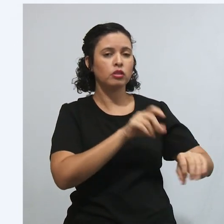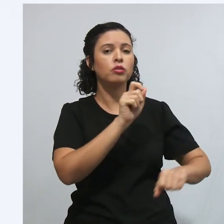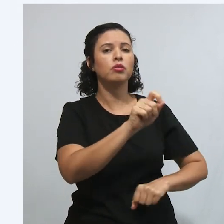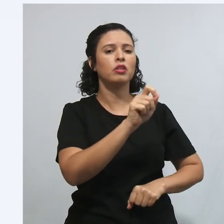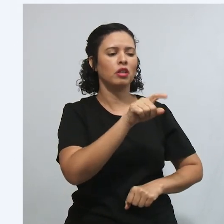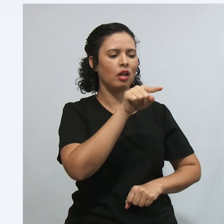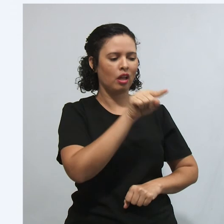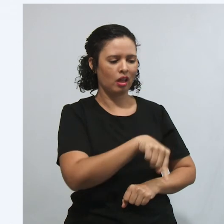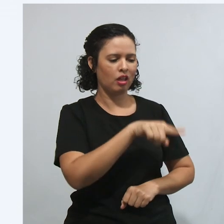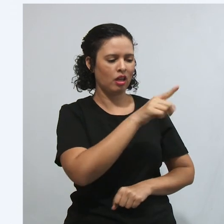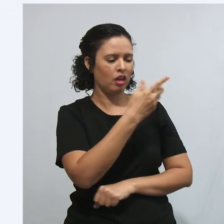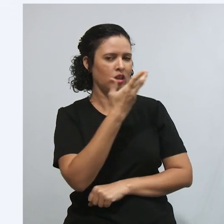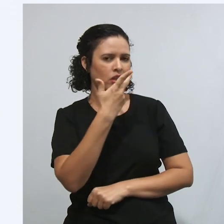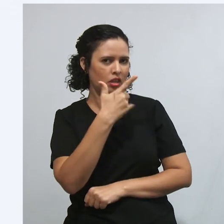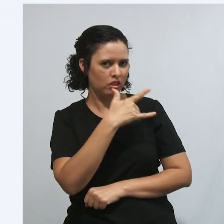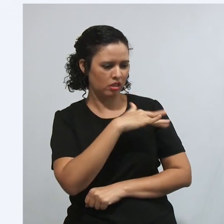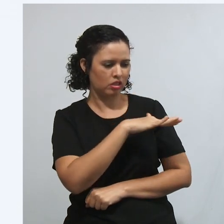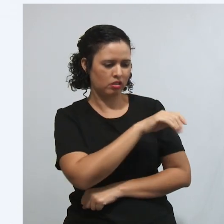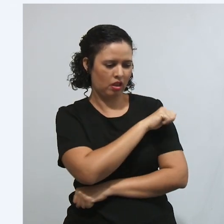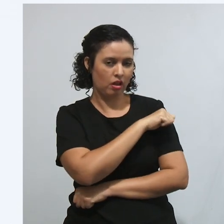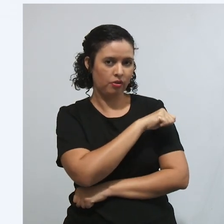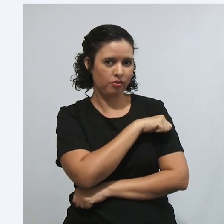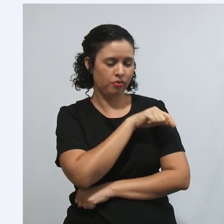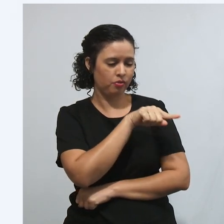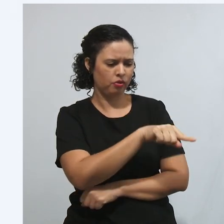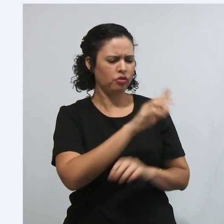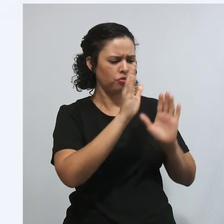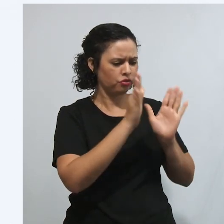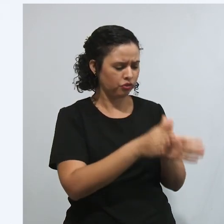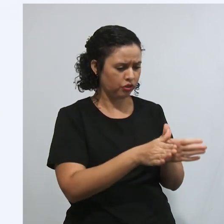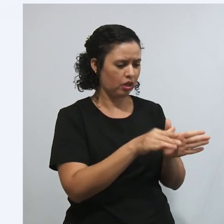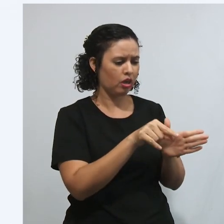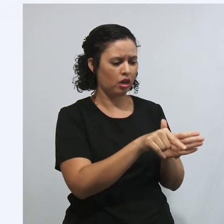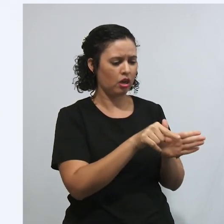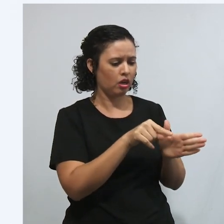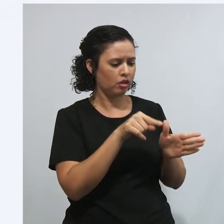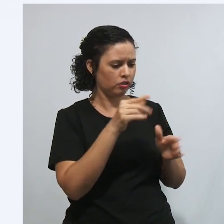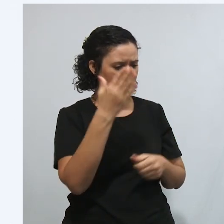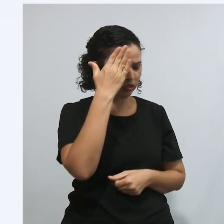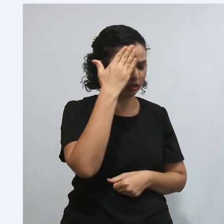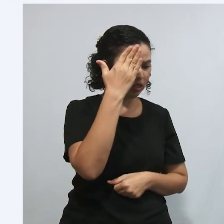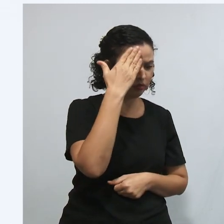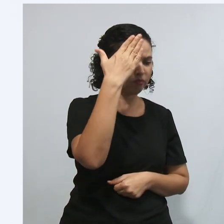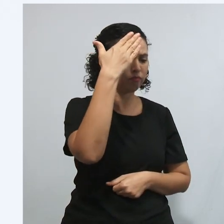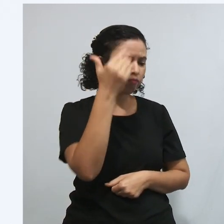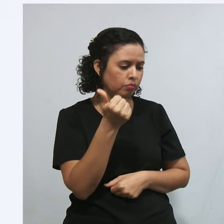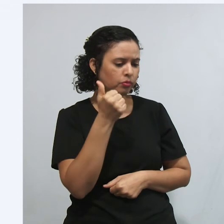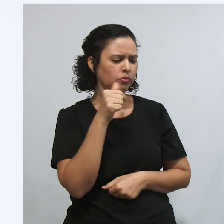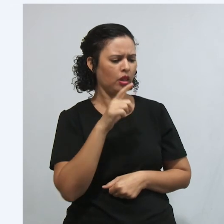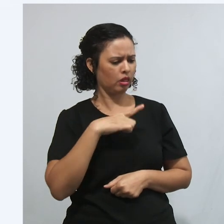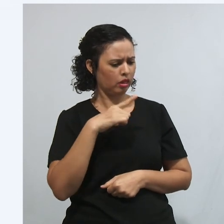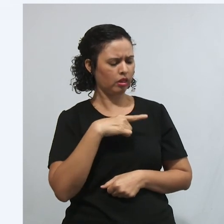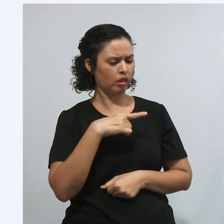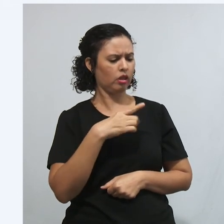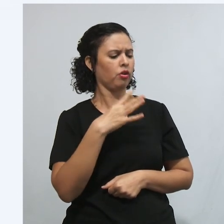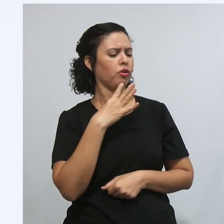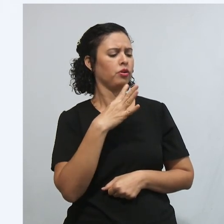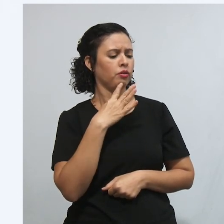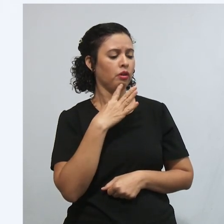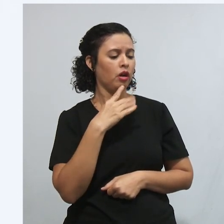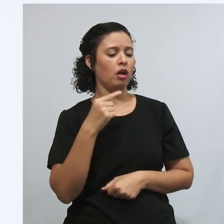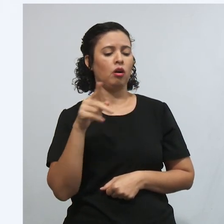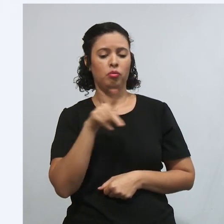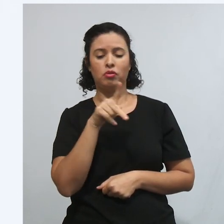ou já é capaz de fazer, mas é aquele que faz avançar o que a criança já sabe, ou